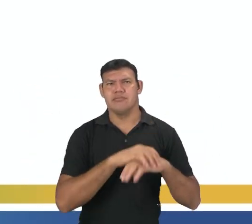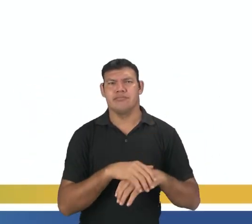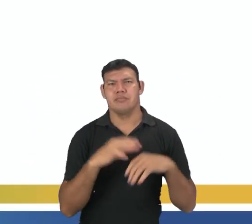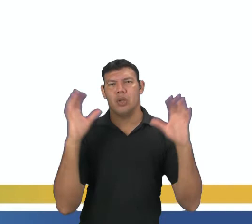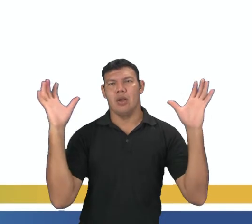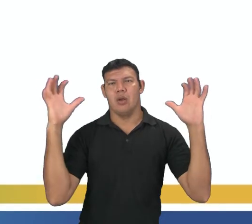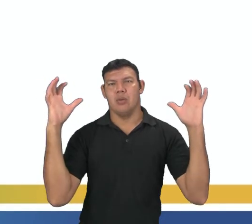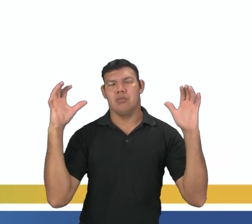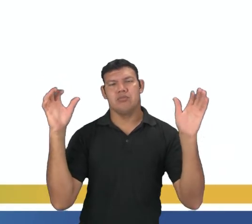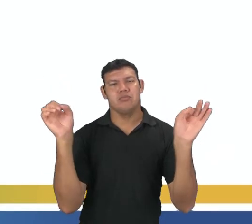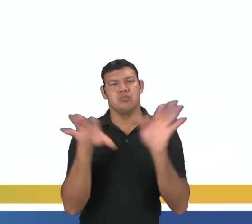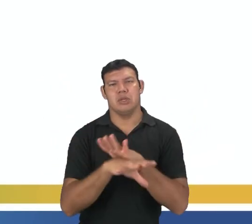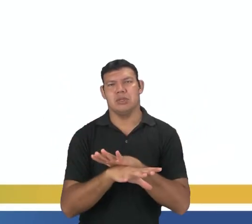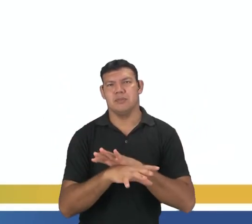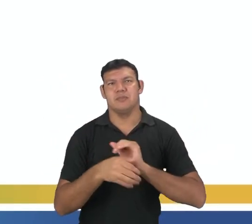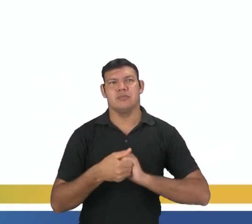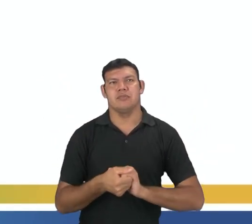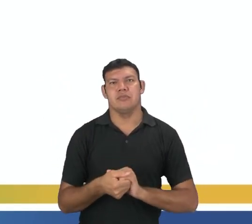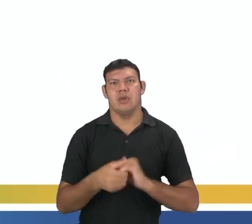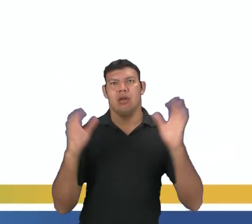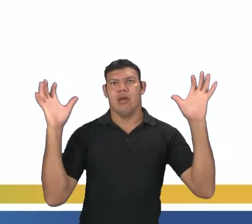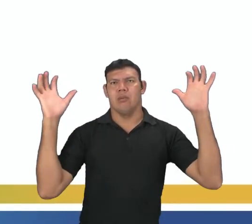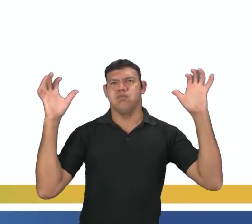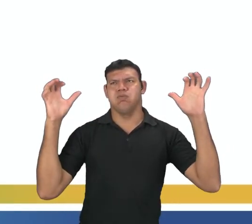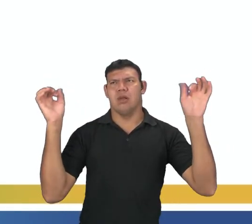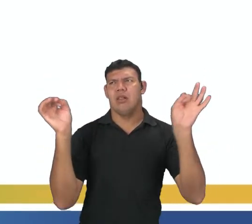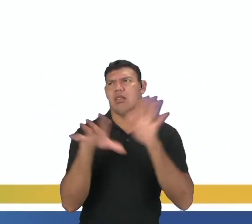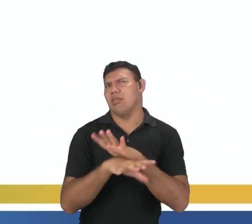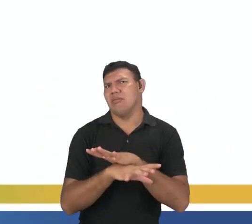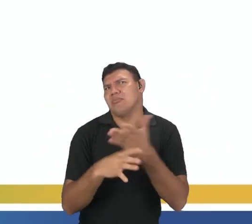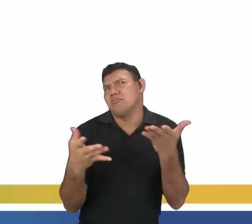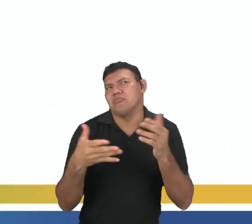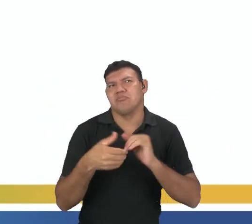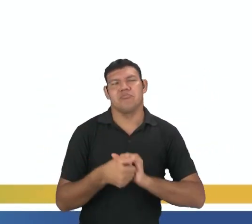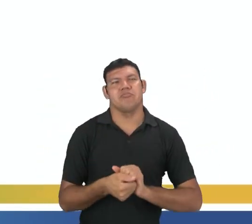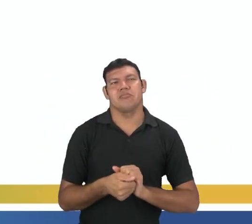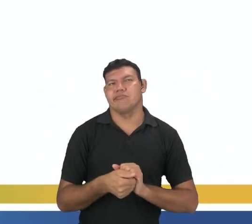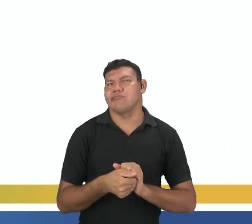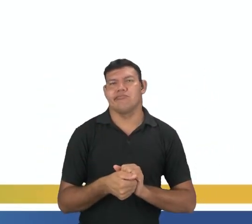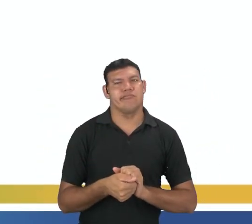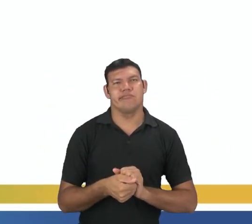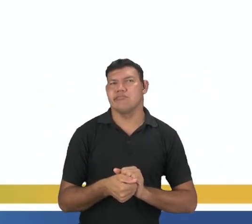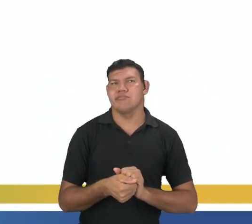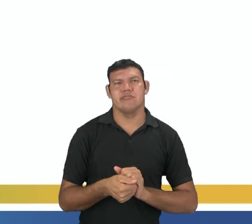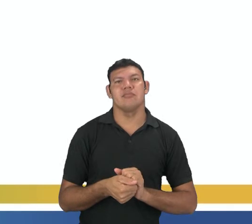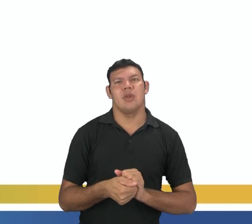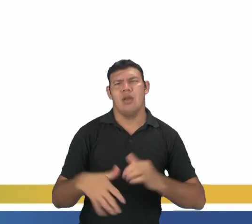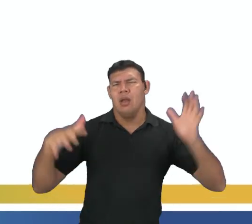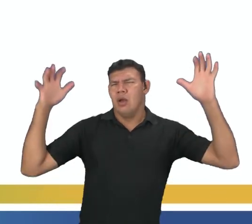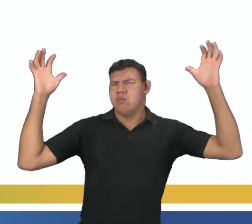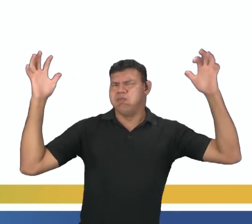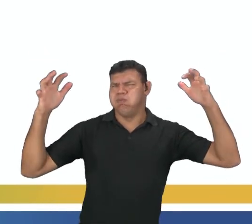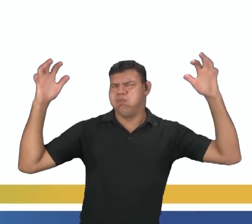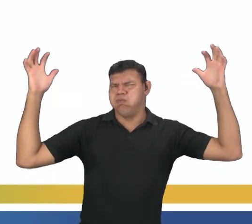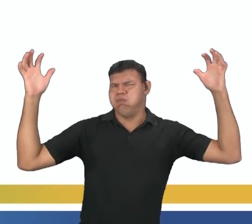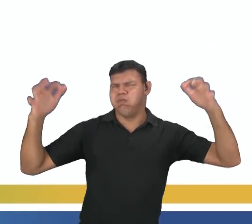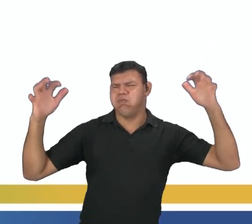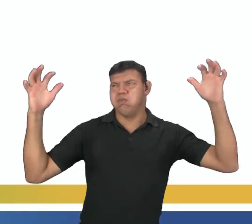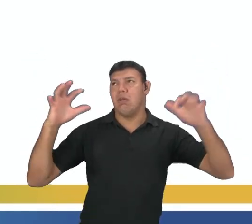repentinamente, né? Foi uma chuva que passou rápido, foi repentina? Não, né? Foi uma chuva que demorou,